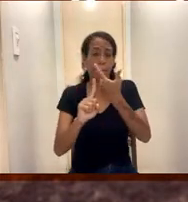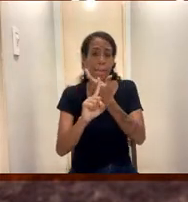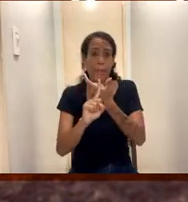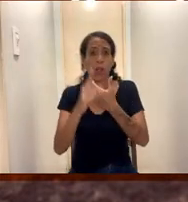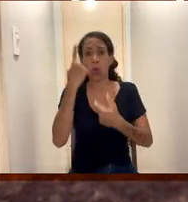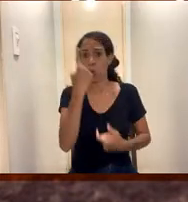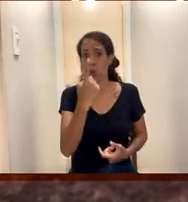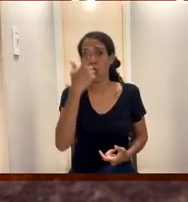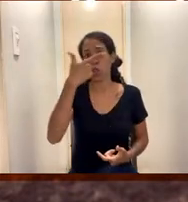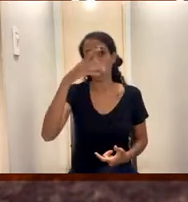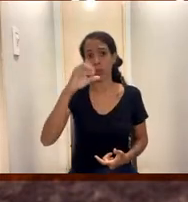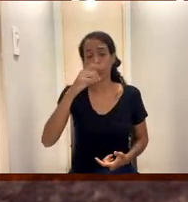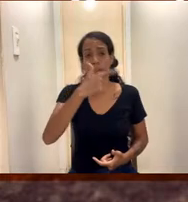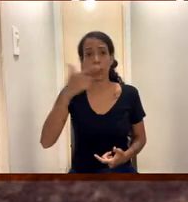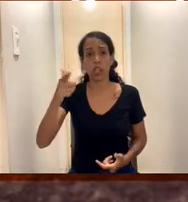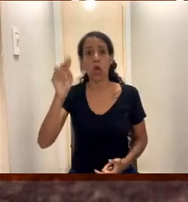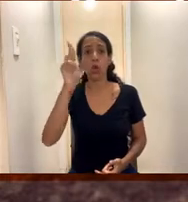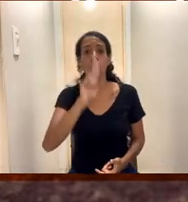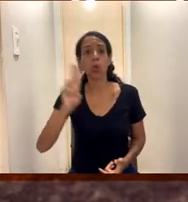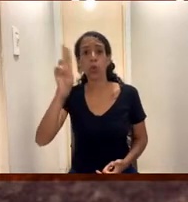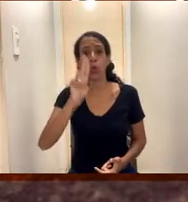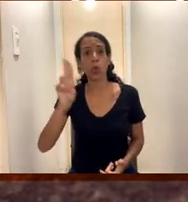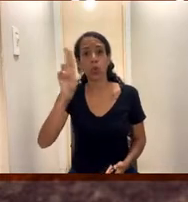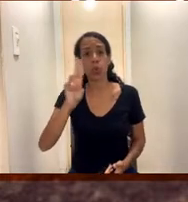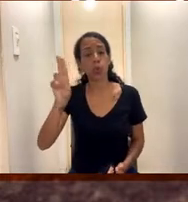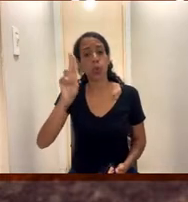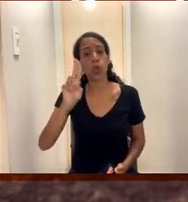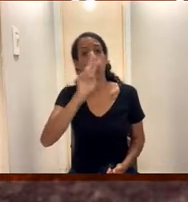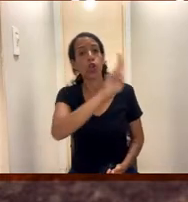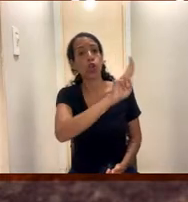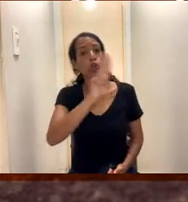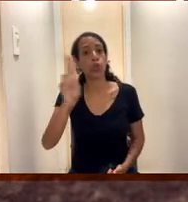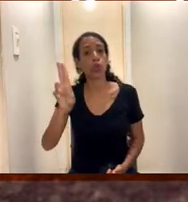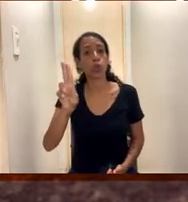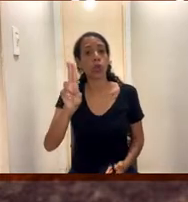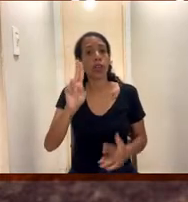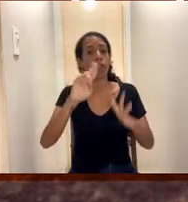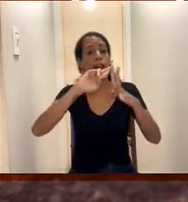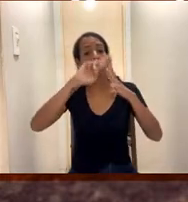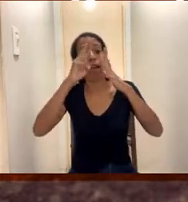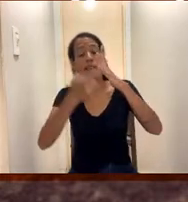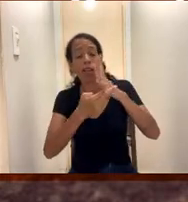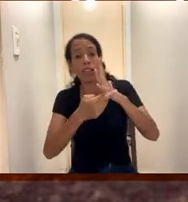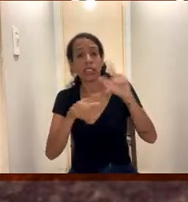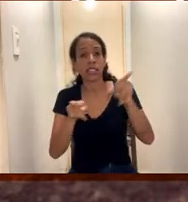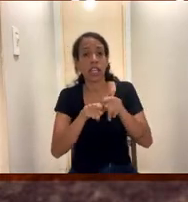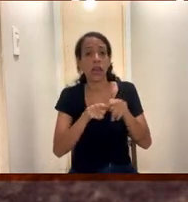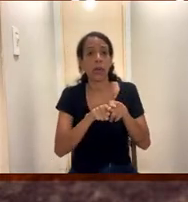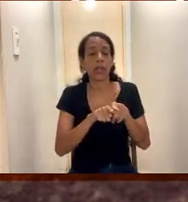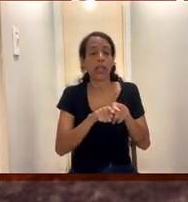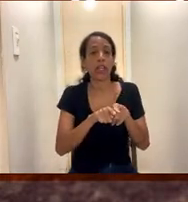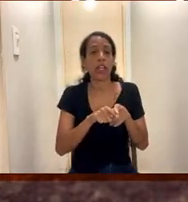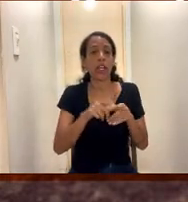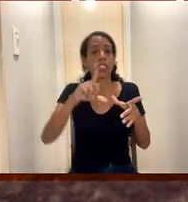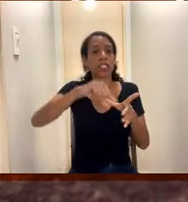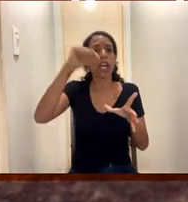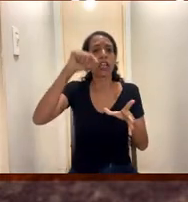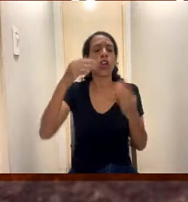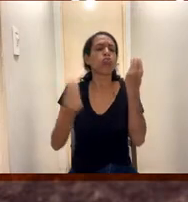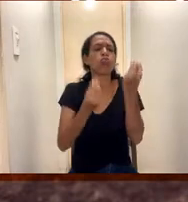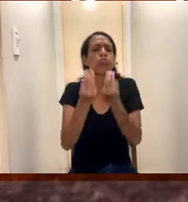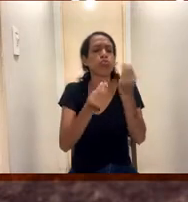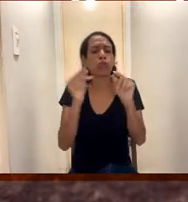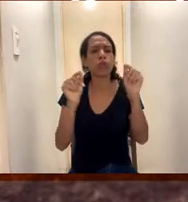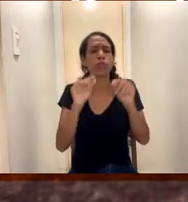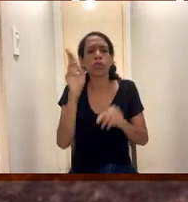1/2022, sobre o uso profissional das redes sociais, destacando ali a questão da publicidade